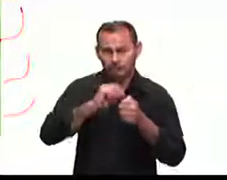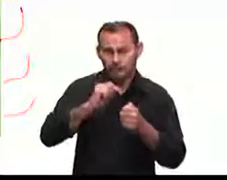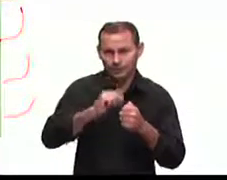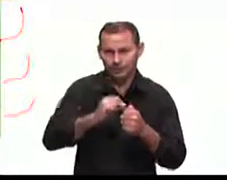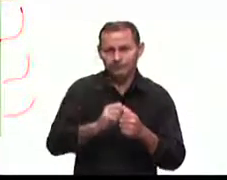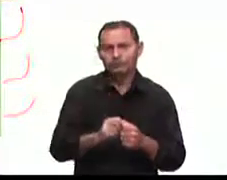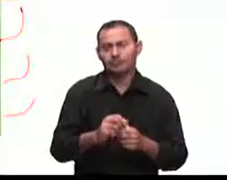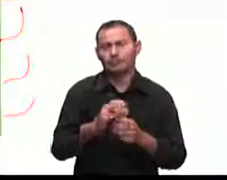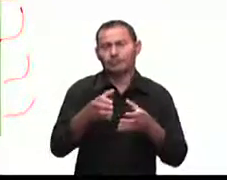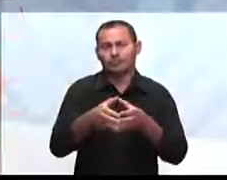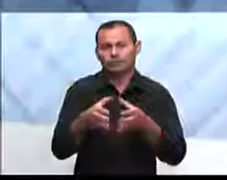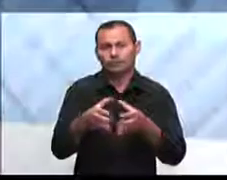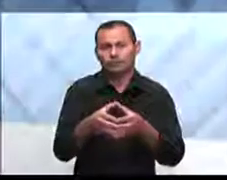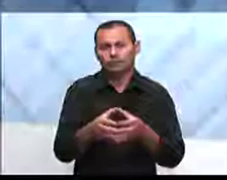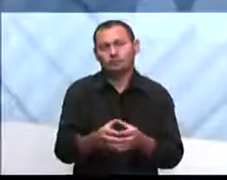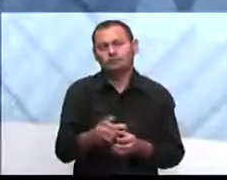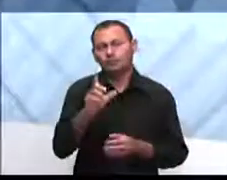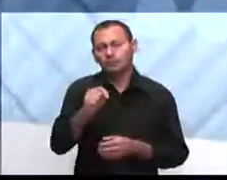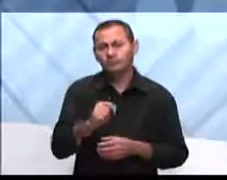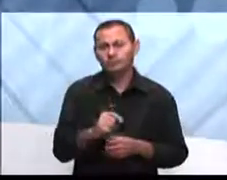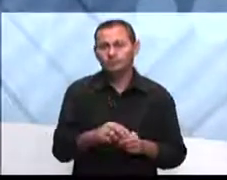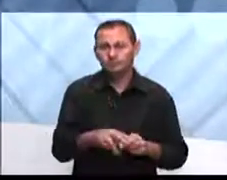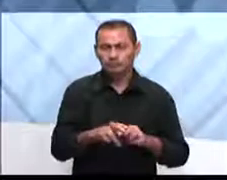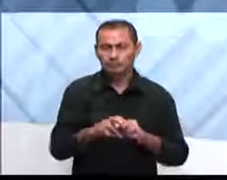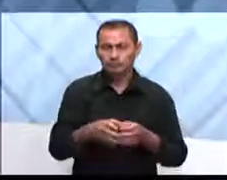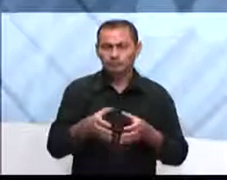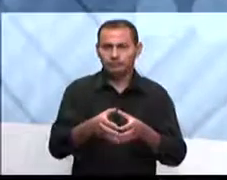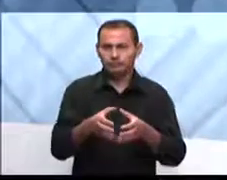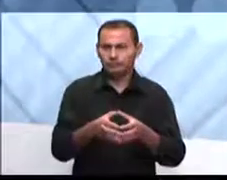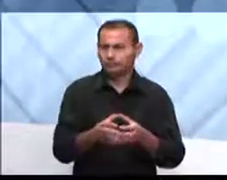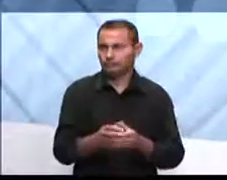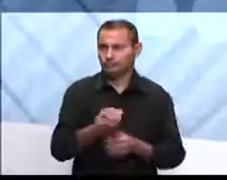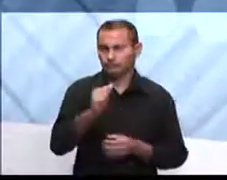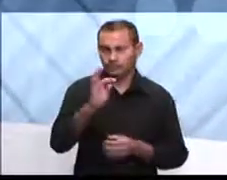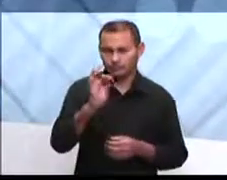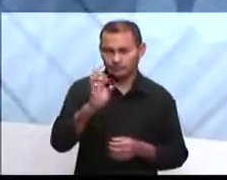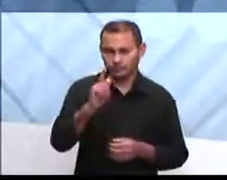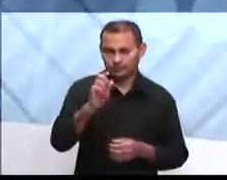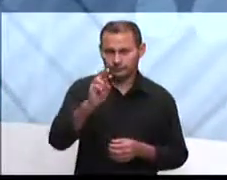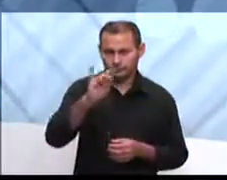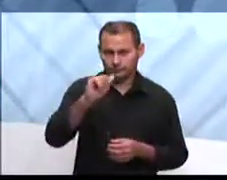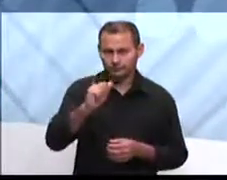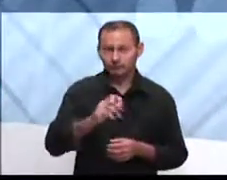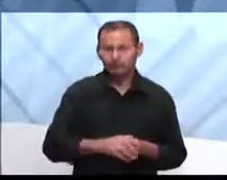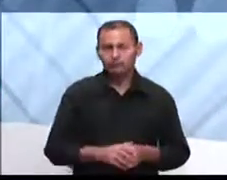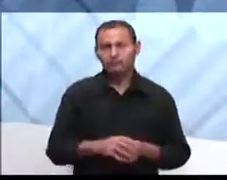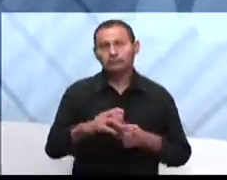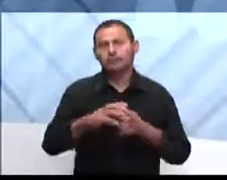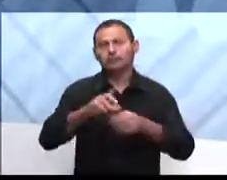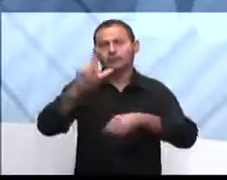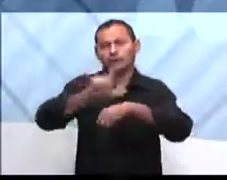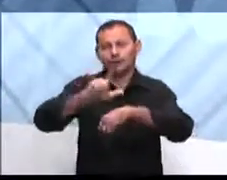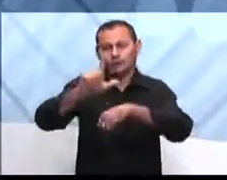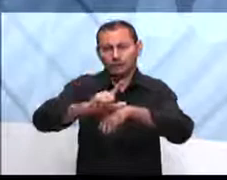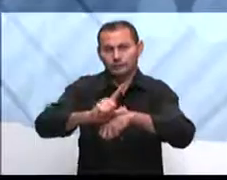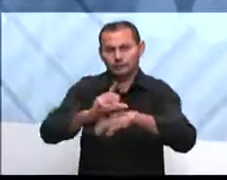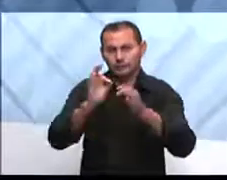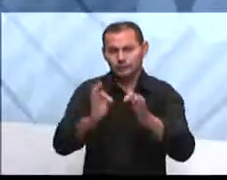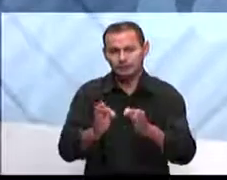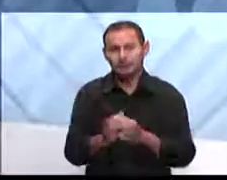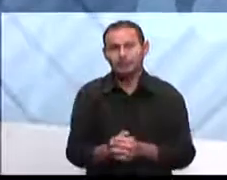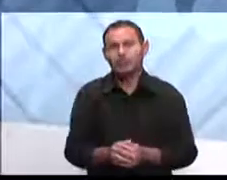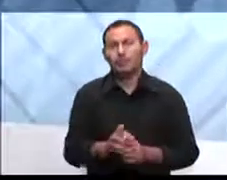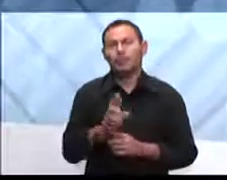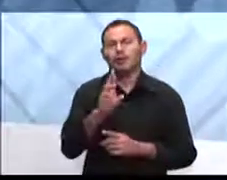então, por categoria, né? Então, é esse caso. Então, a categoria é, então, por tipo de loja, tá? E